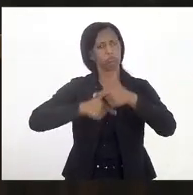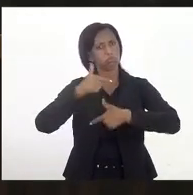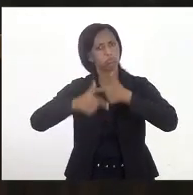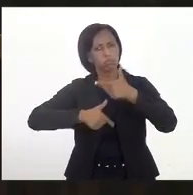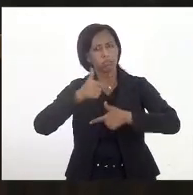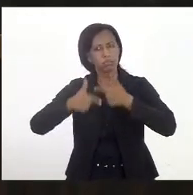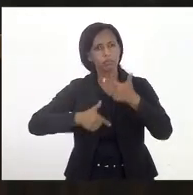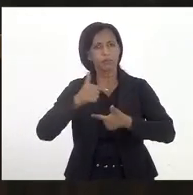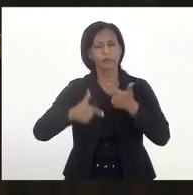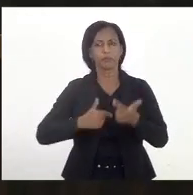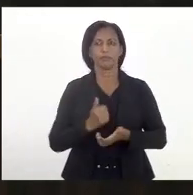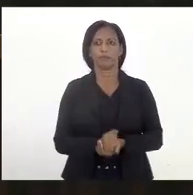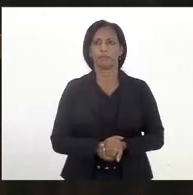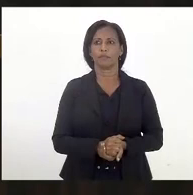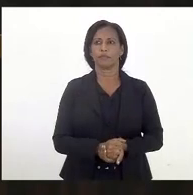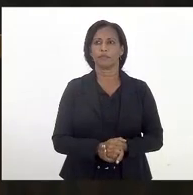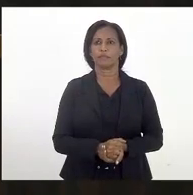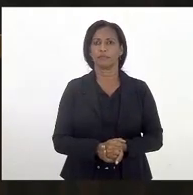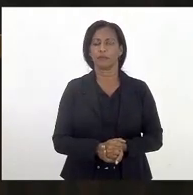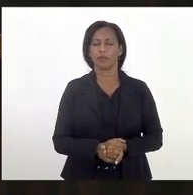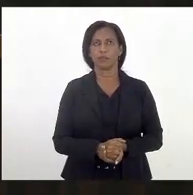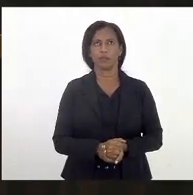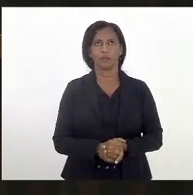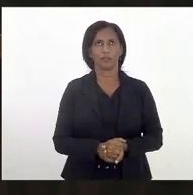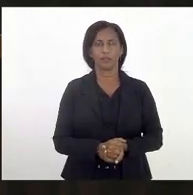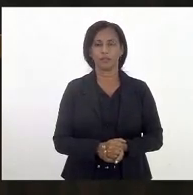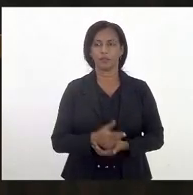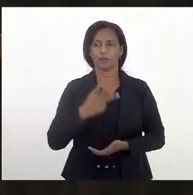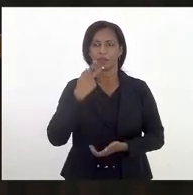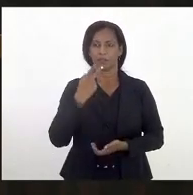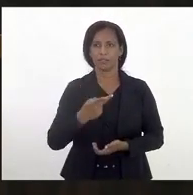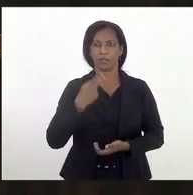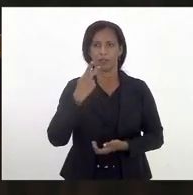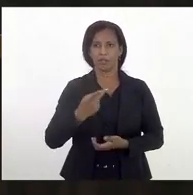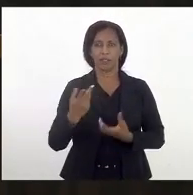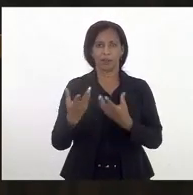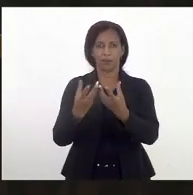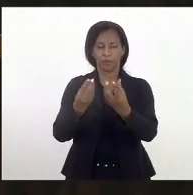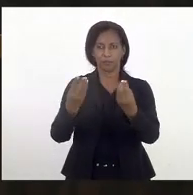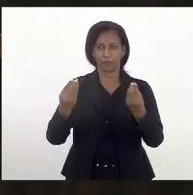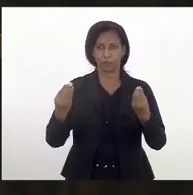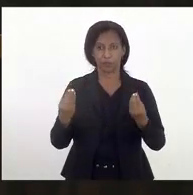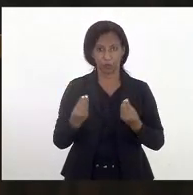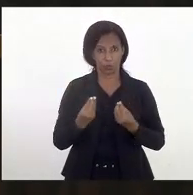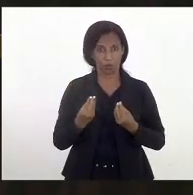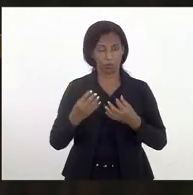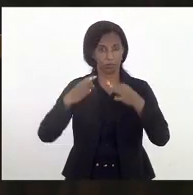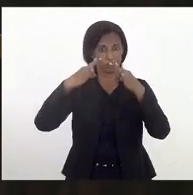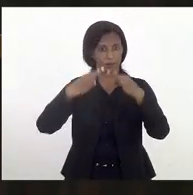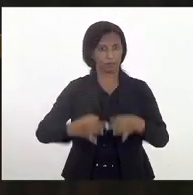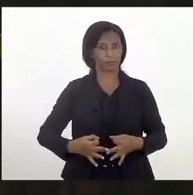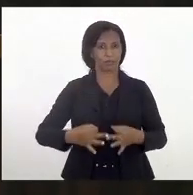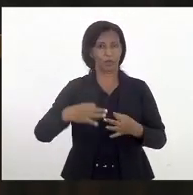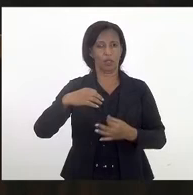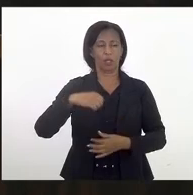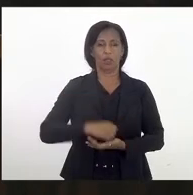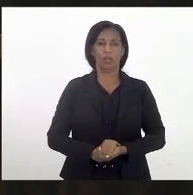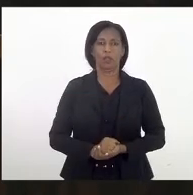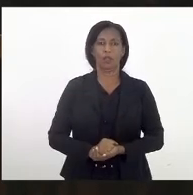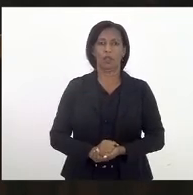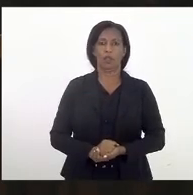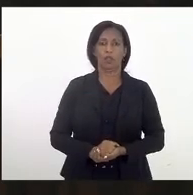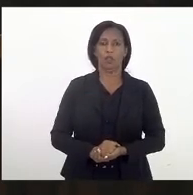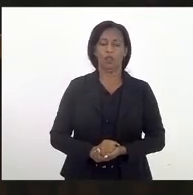E aí e eu diria muito pontualmente novembro de